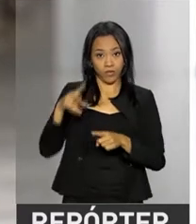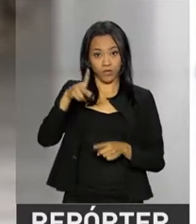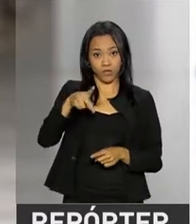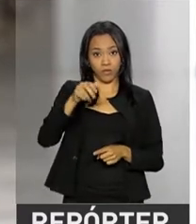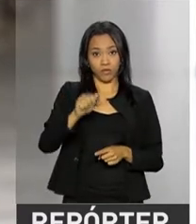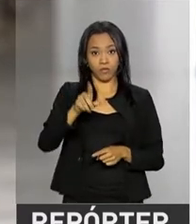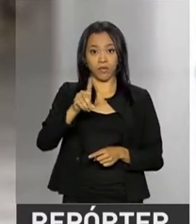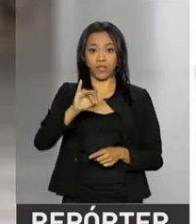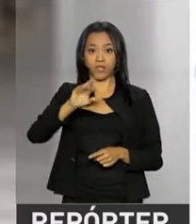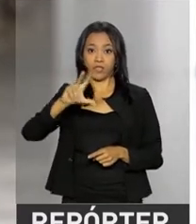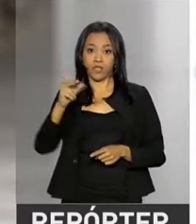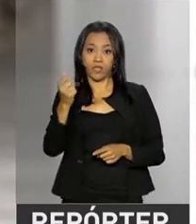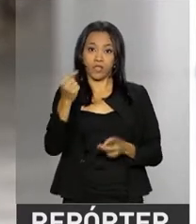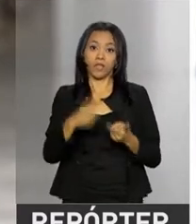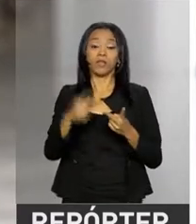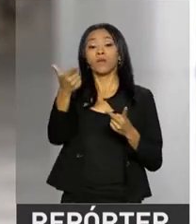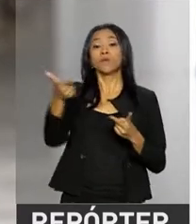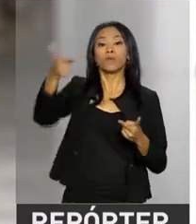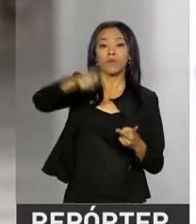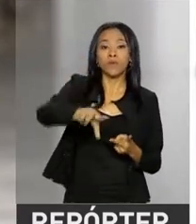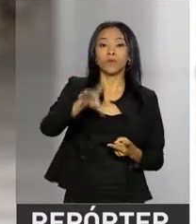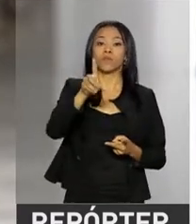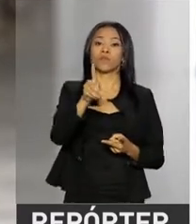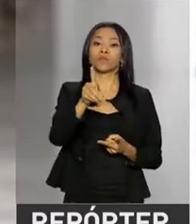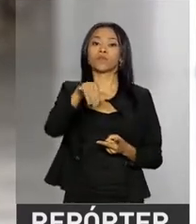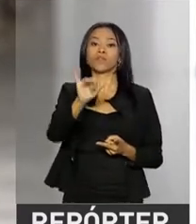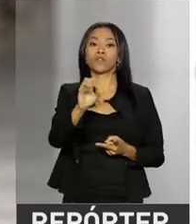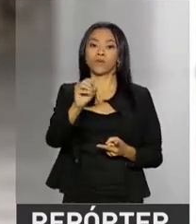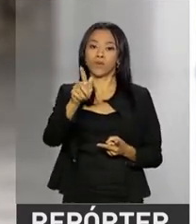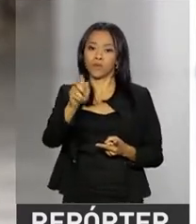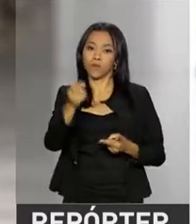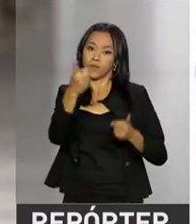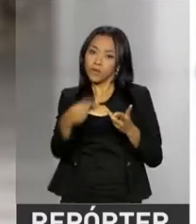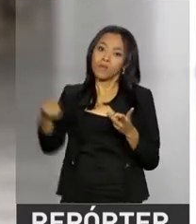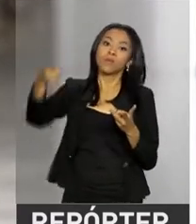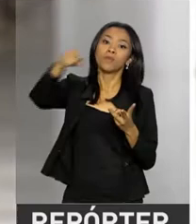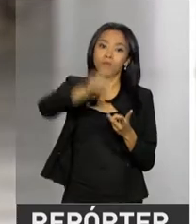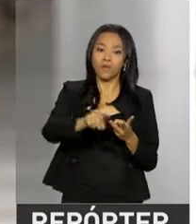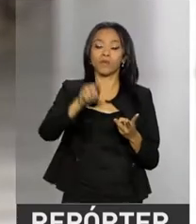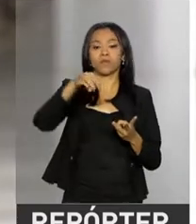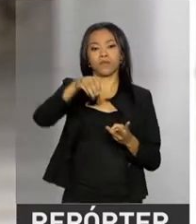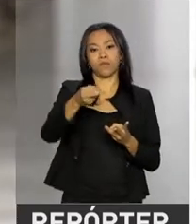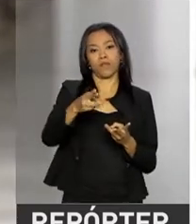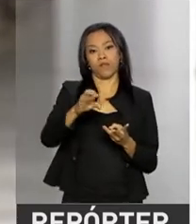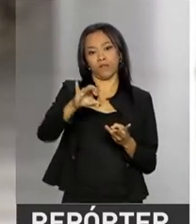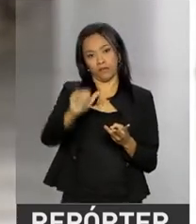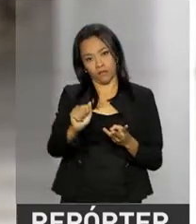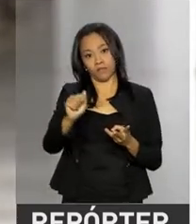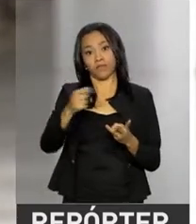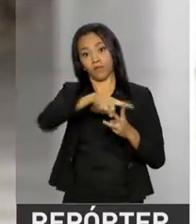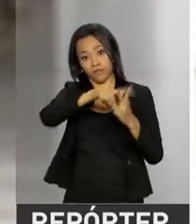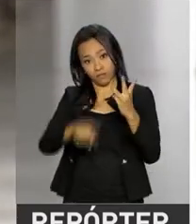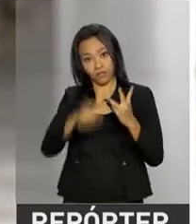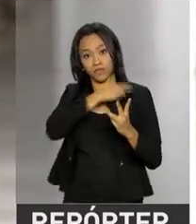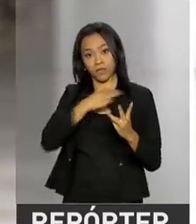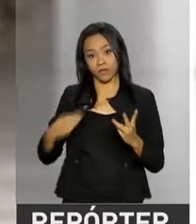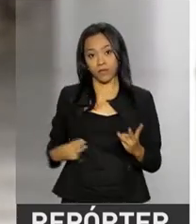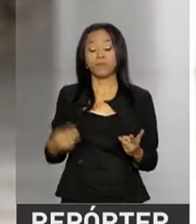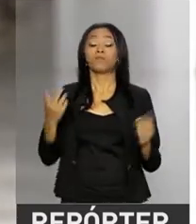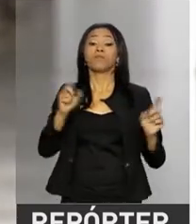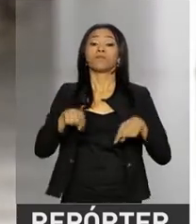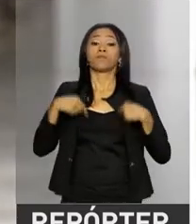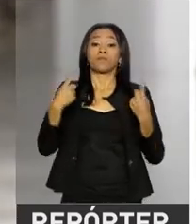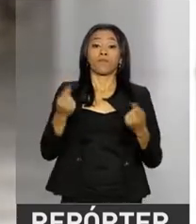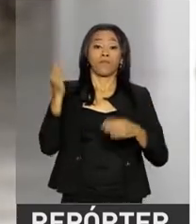oliveira da secretaria geral da presidência moreira franco e da secretaria de governo carlos marun no início da noite às